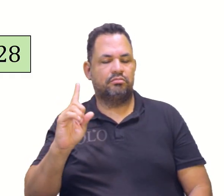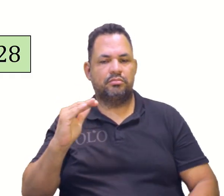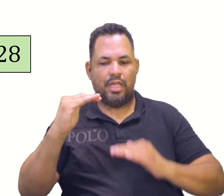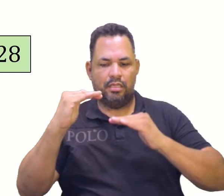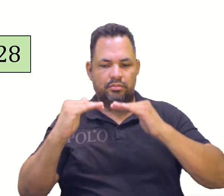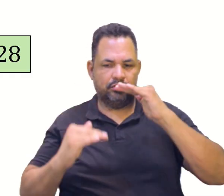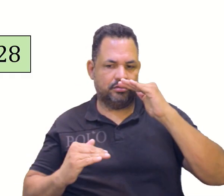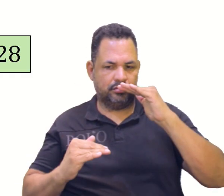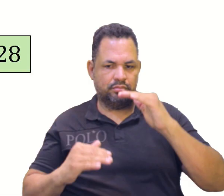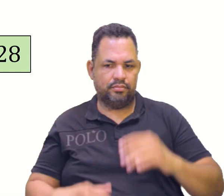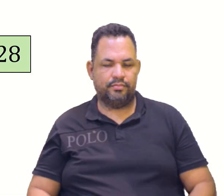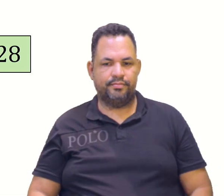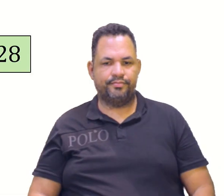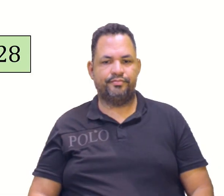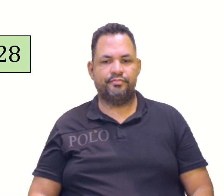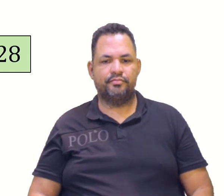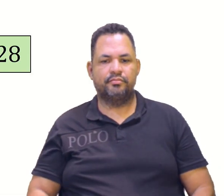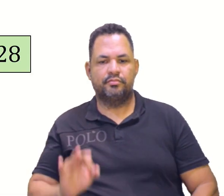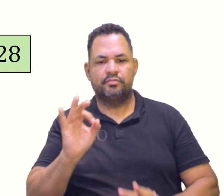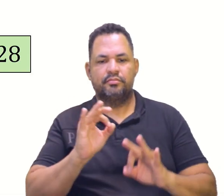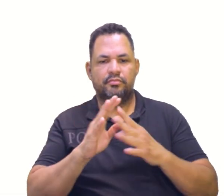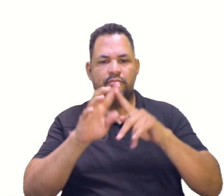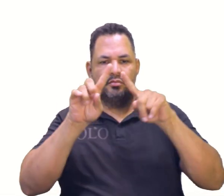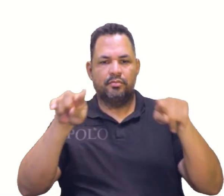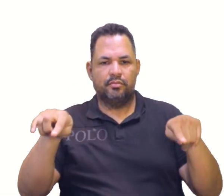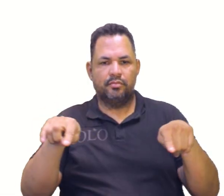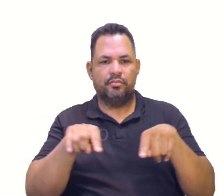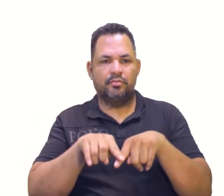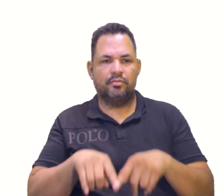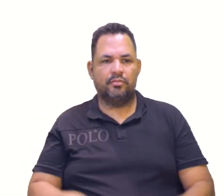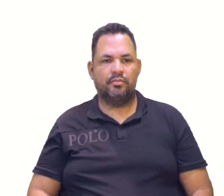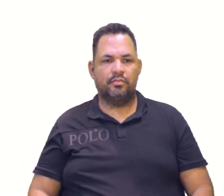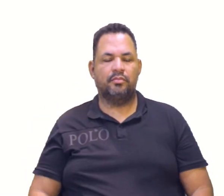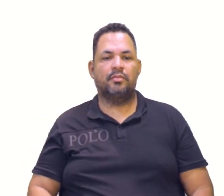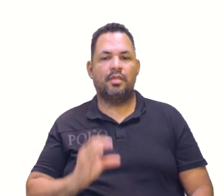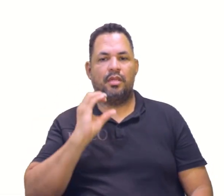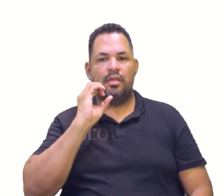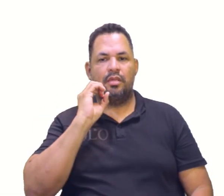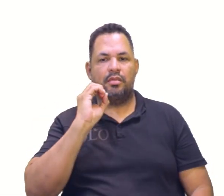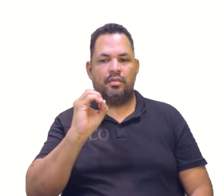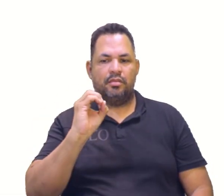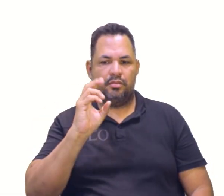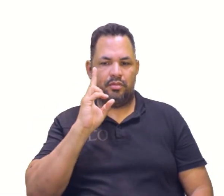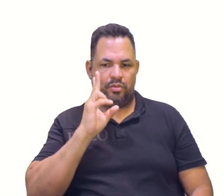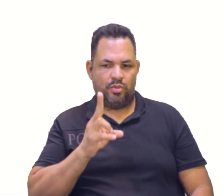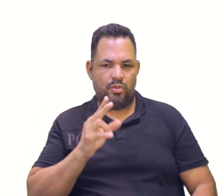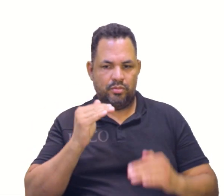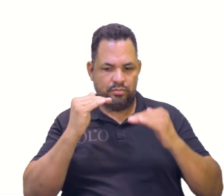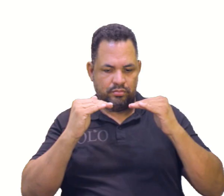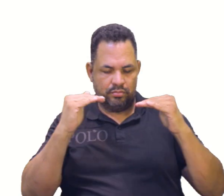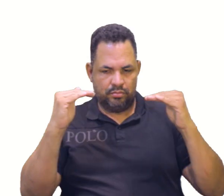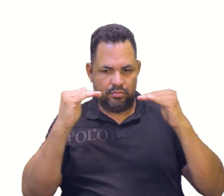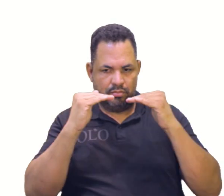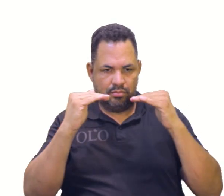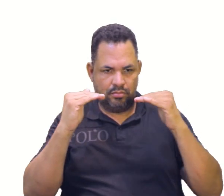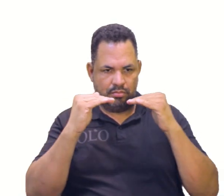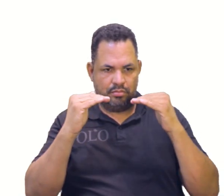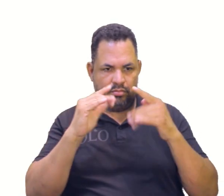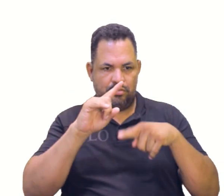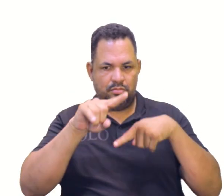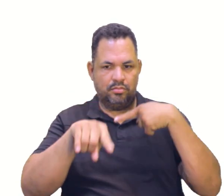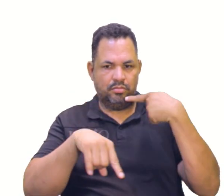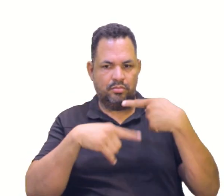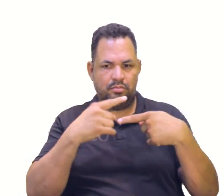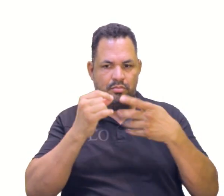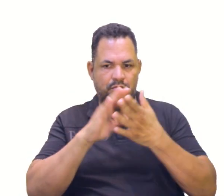alinhados, então formam um triângulo. Beleza. Se deu igual a 0, estão alinhados. Depois disso, nós trabalhamos